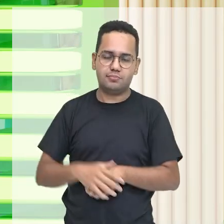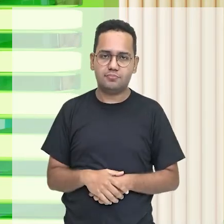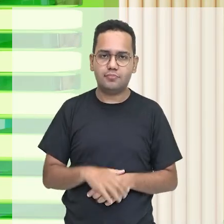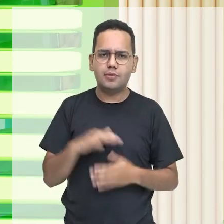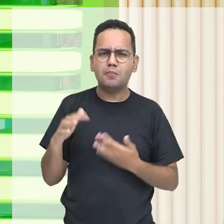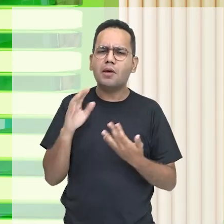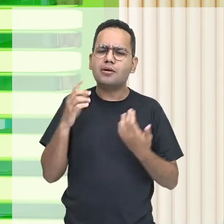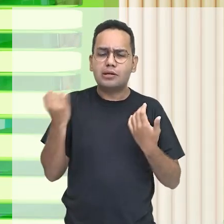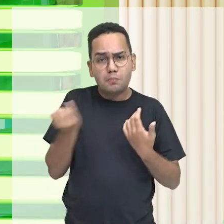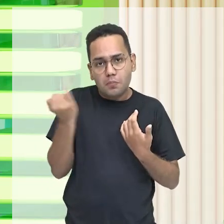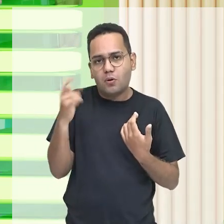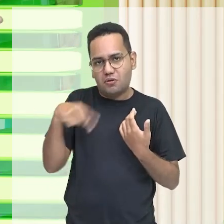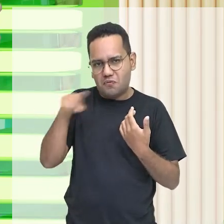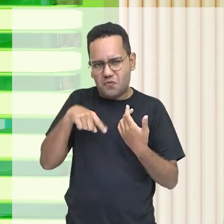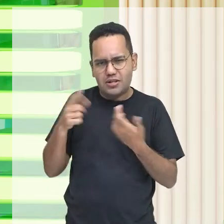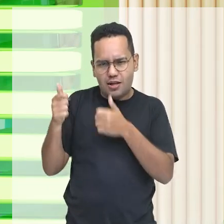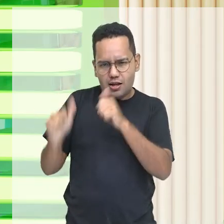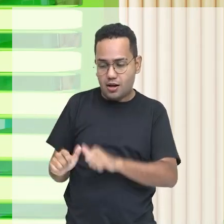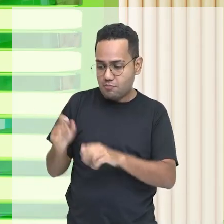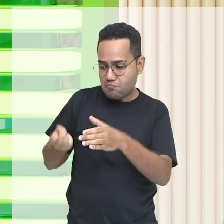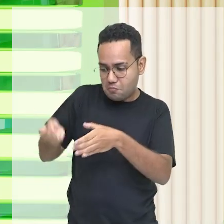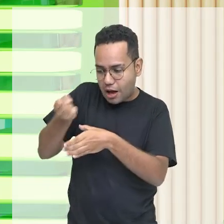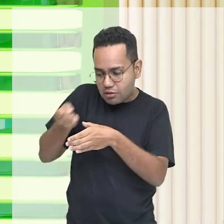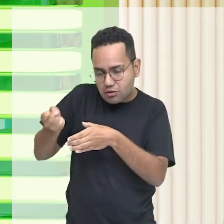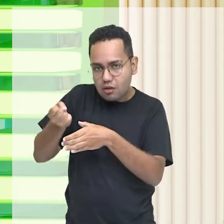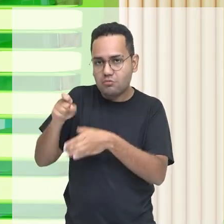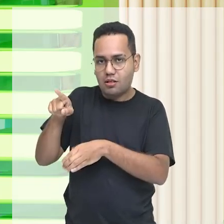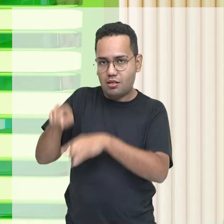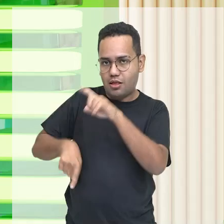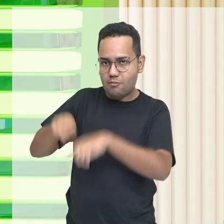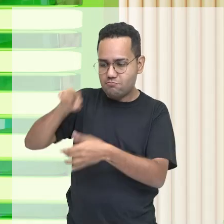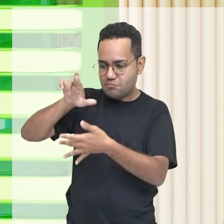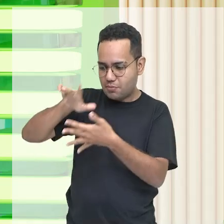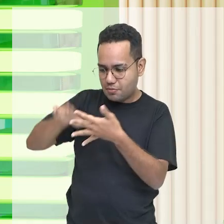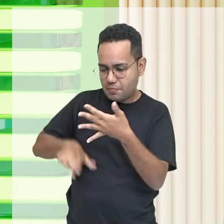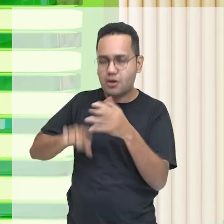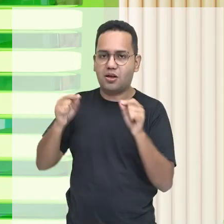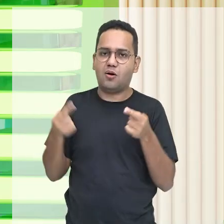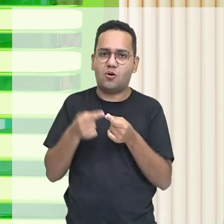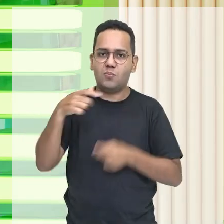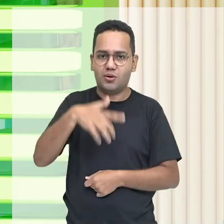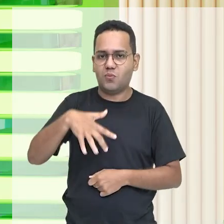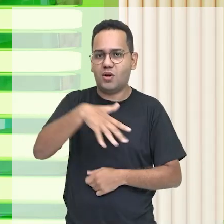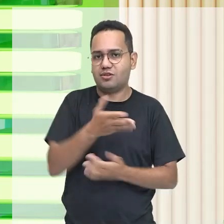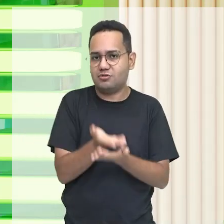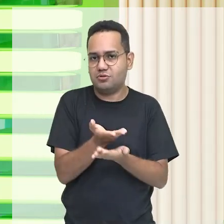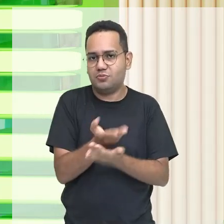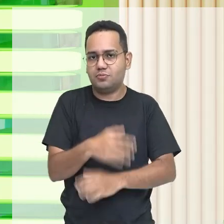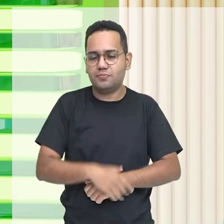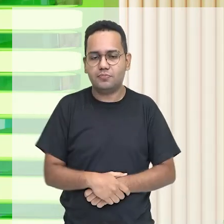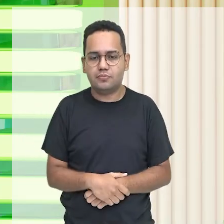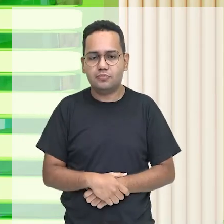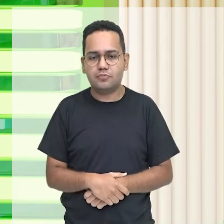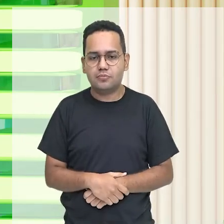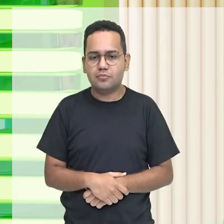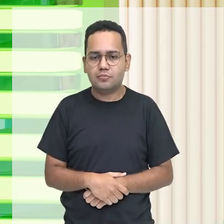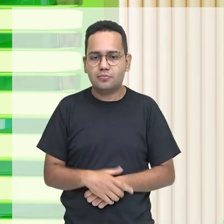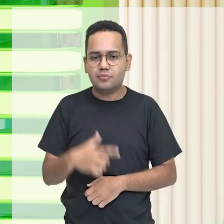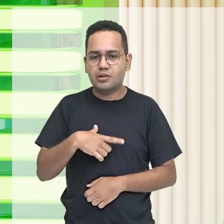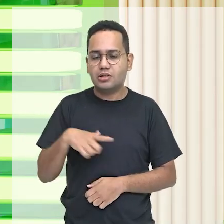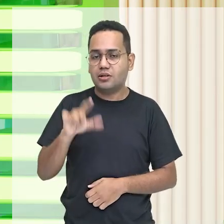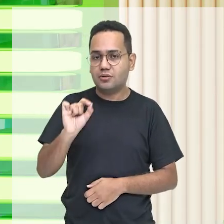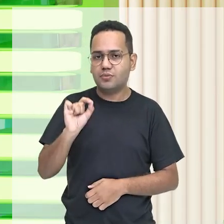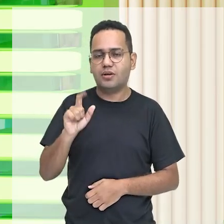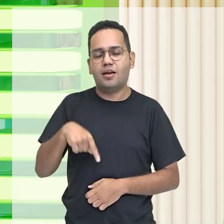você analisar os fenômenos também envolvidos com a física, que envolve aí os processos